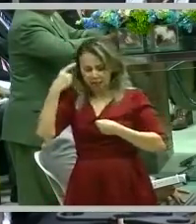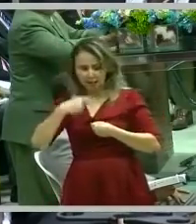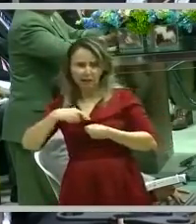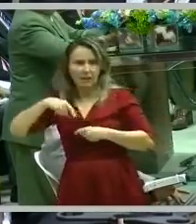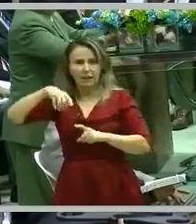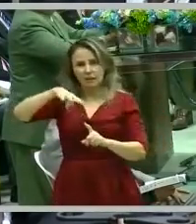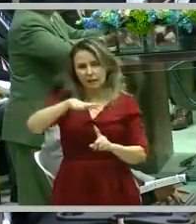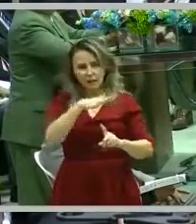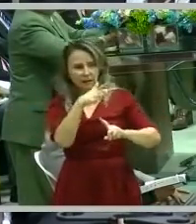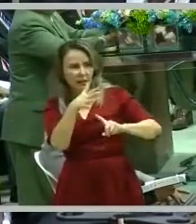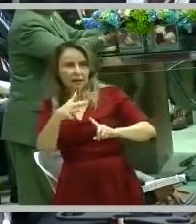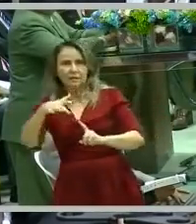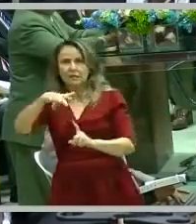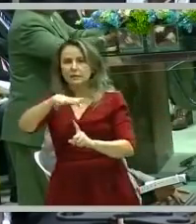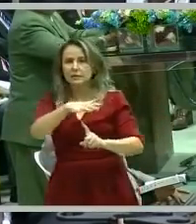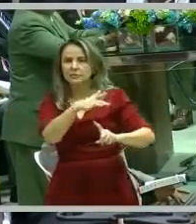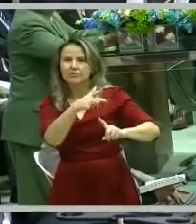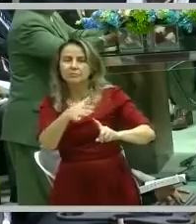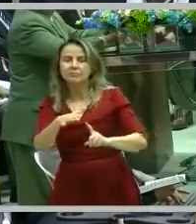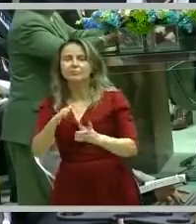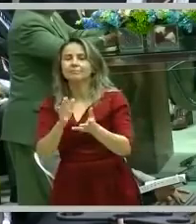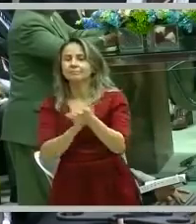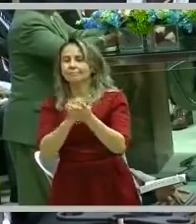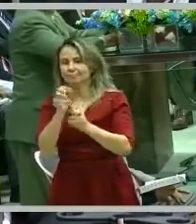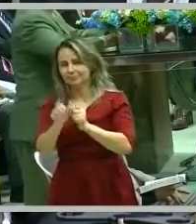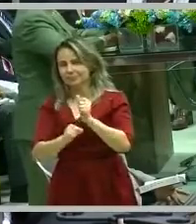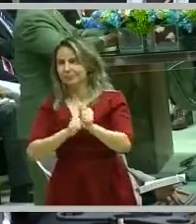Dominado. Aleluia. Aleluia.